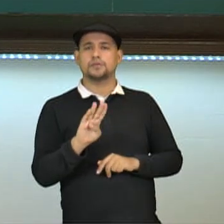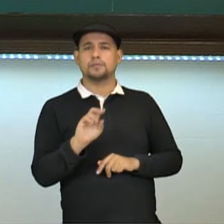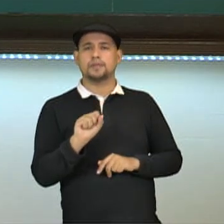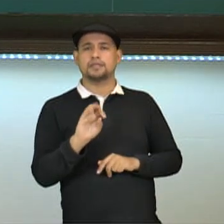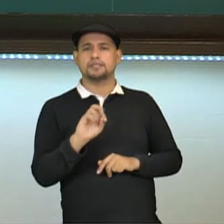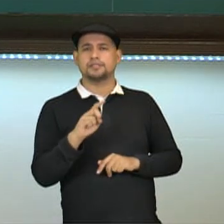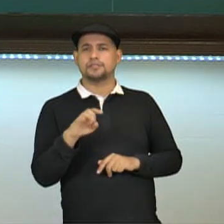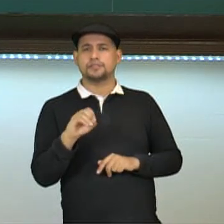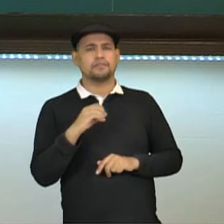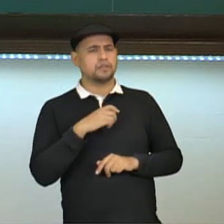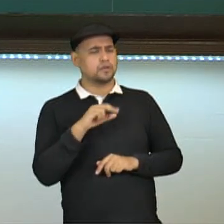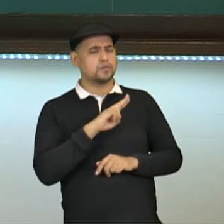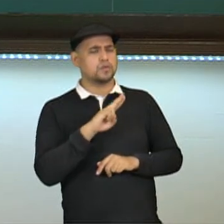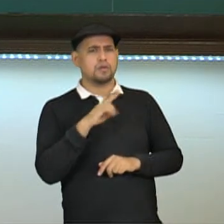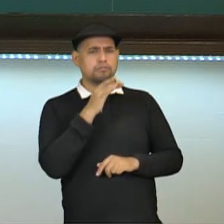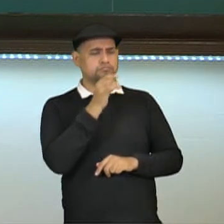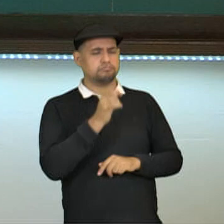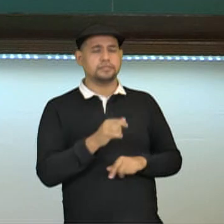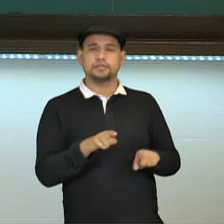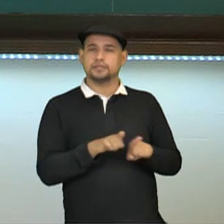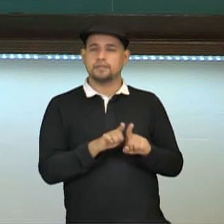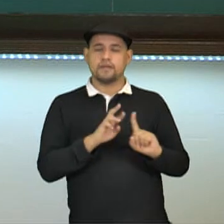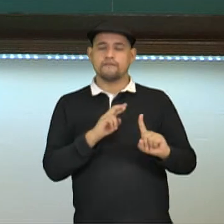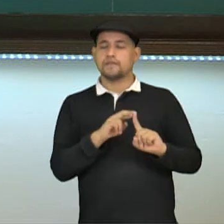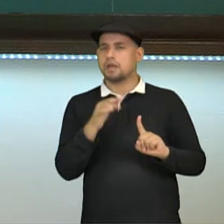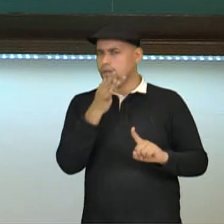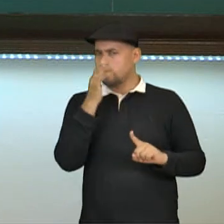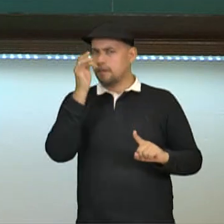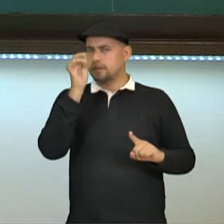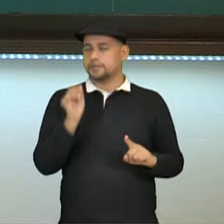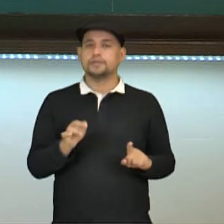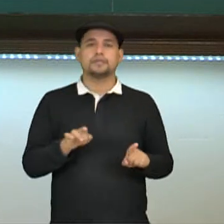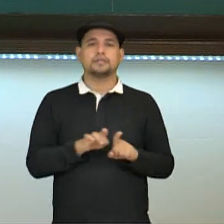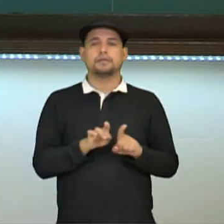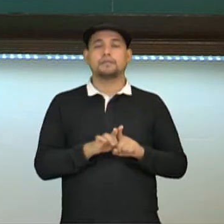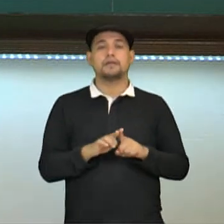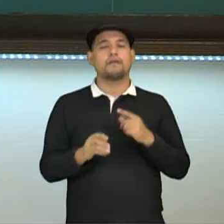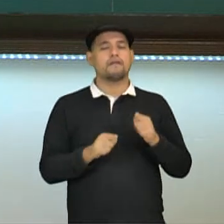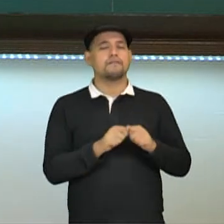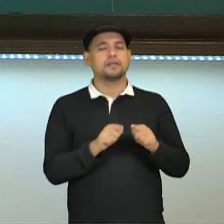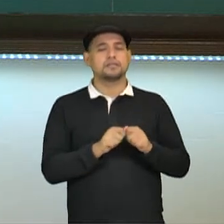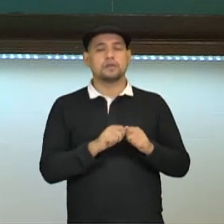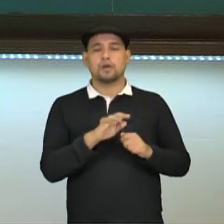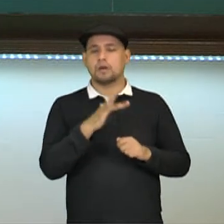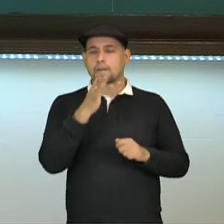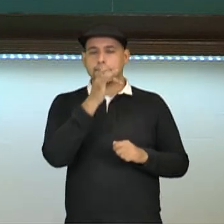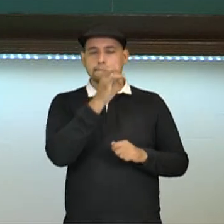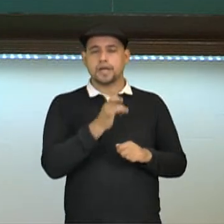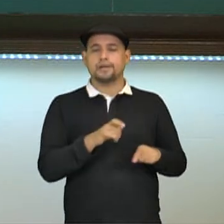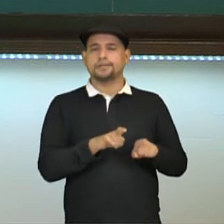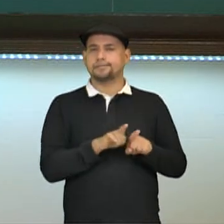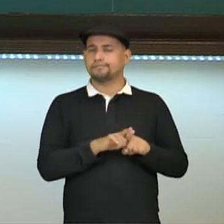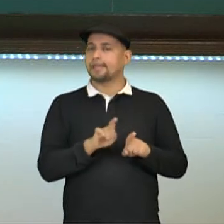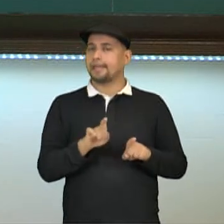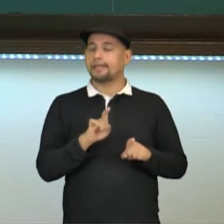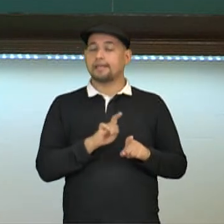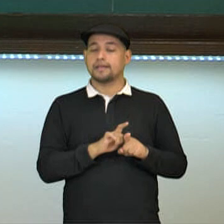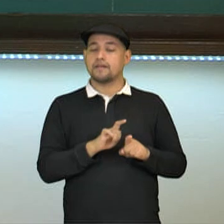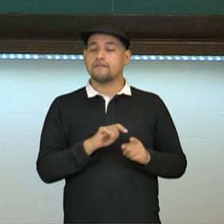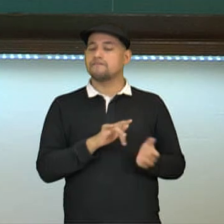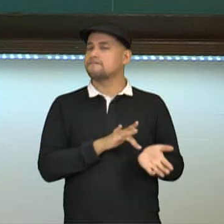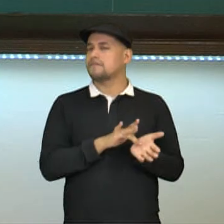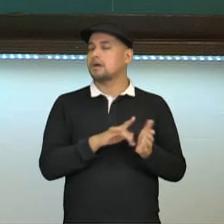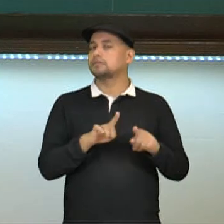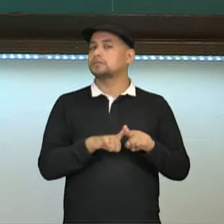Então, quando eu tenho o nome de personagem e esse nome se refere a uma pessoa, eu vou fazer o nome dessa personagem, que é uma criação